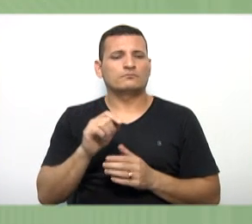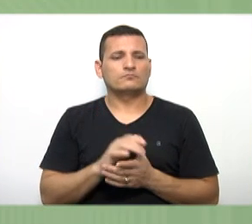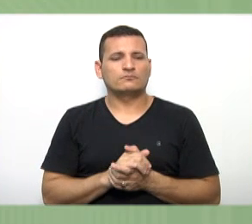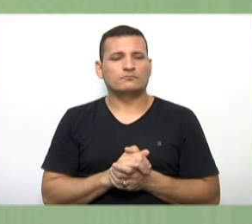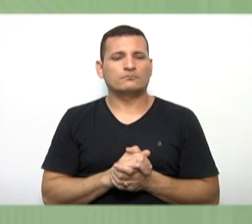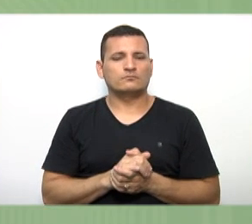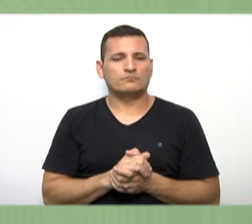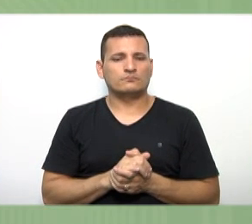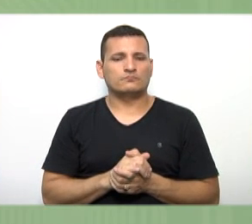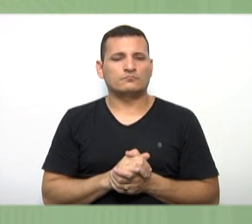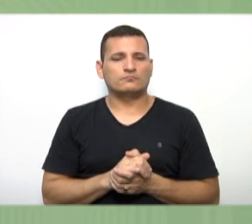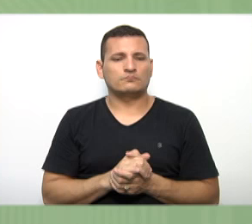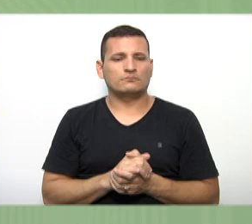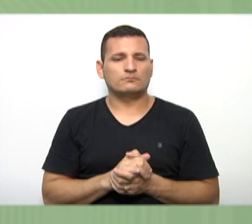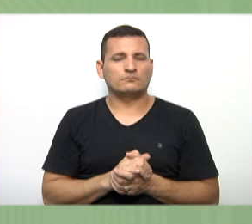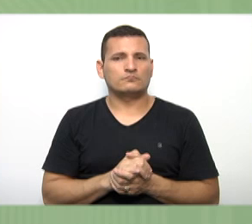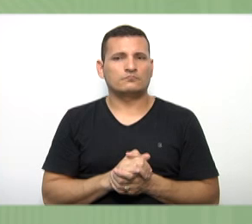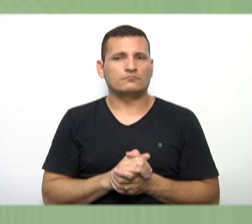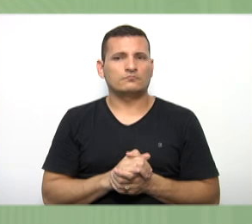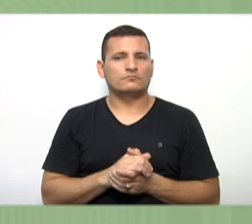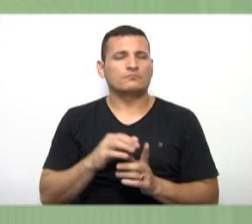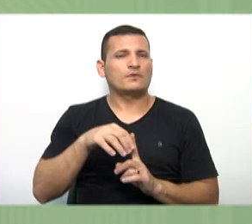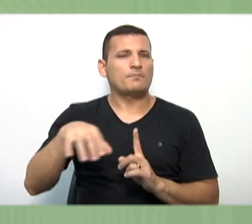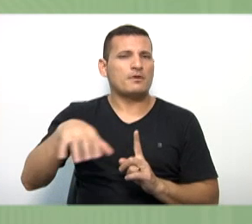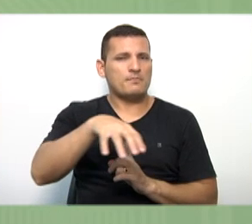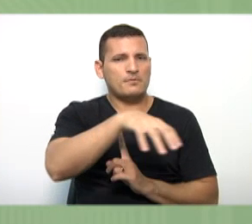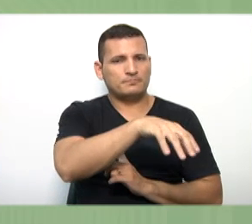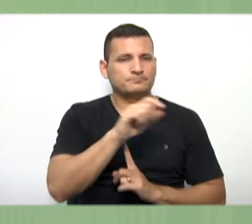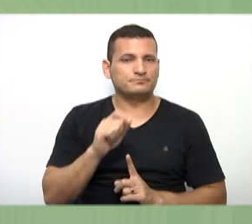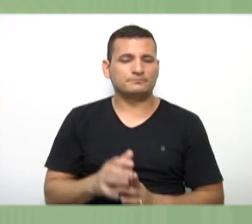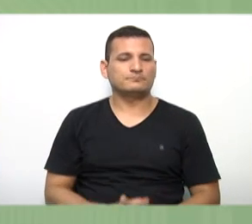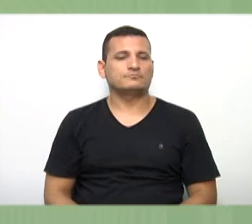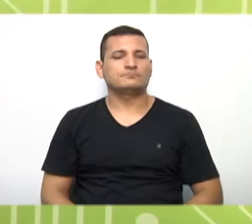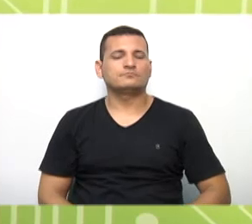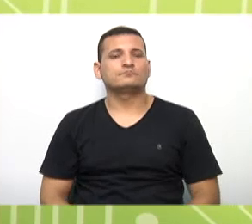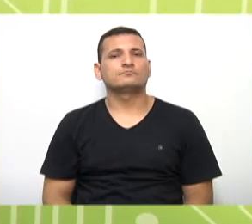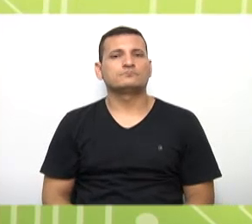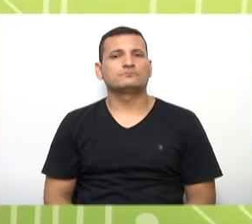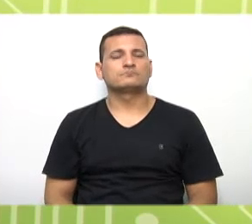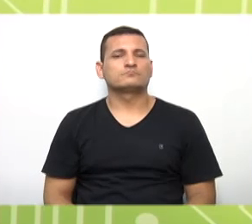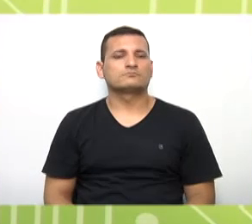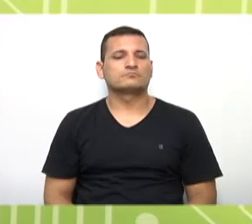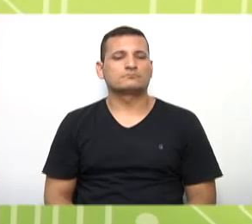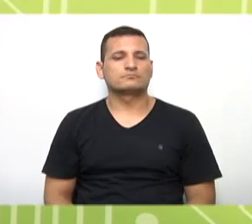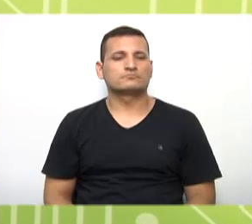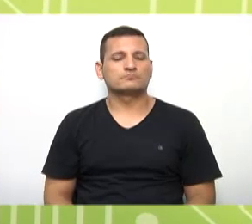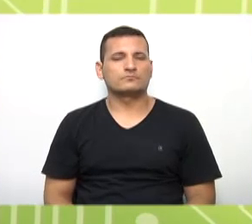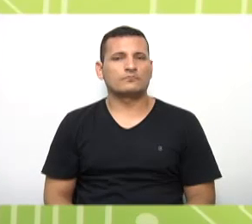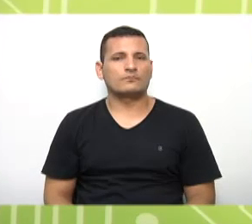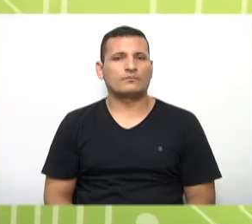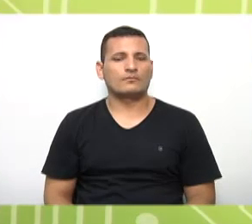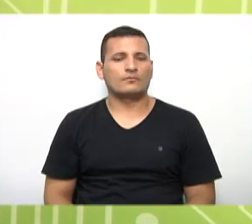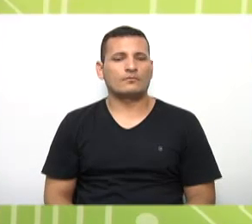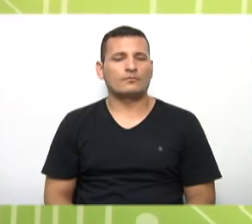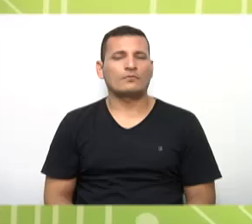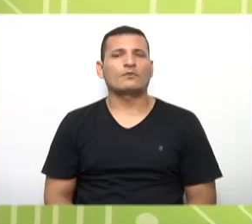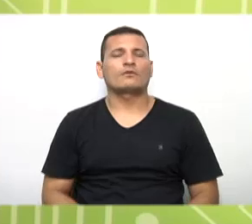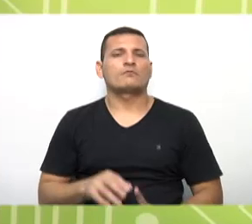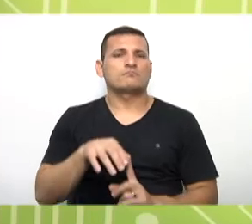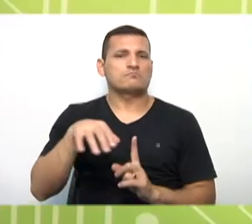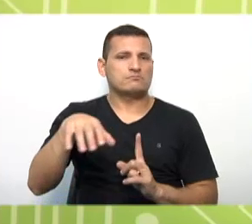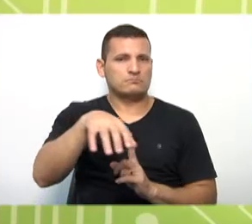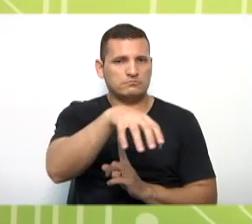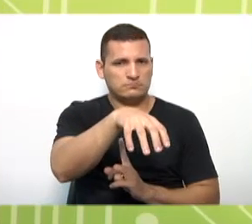aí vou perguntar para a professora se temos as respostas para a gente ficar bem claro essa questão da diferença entre centralizar